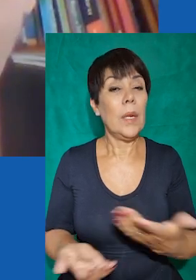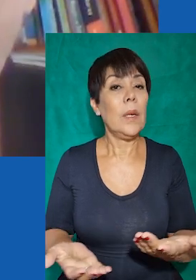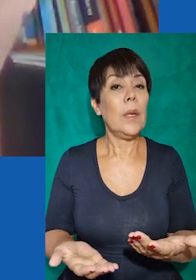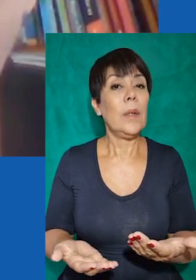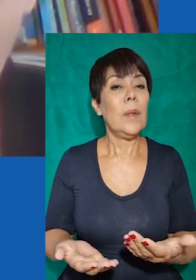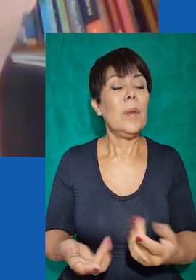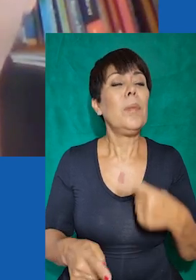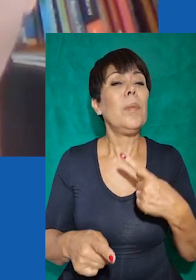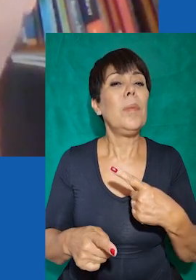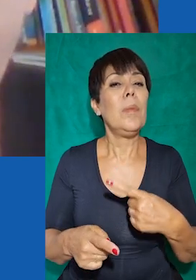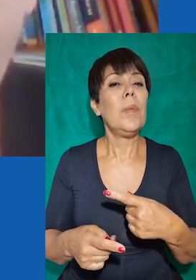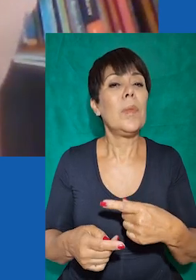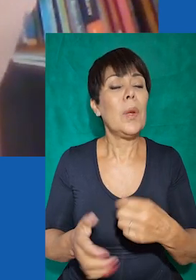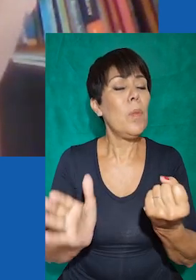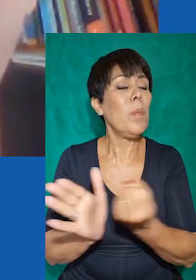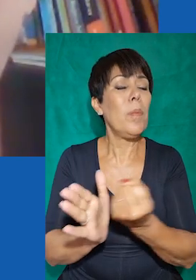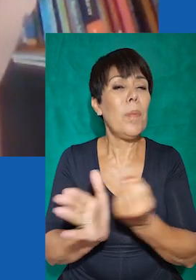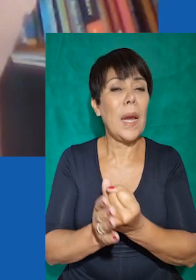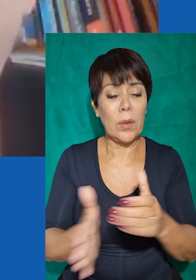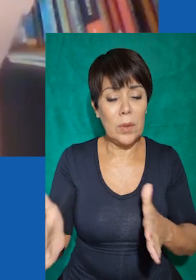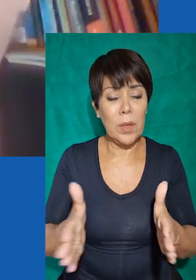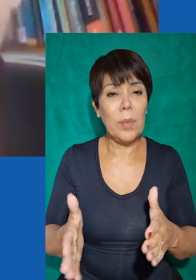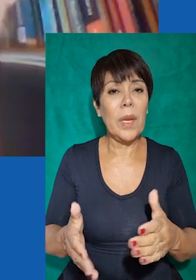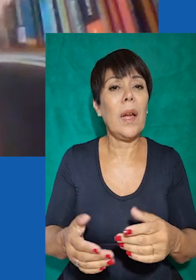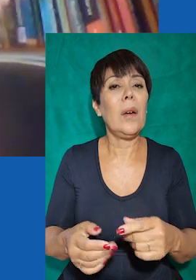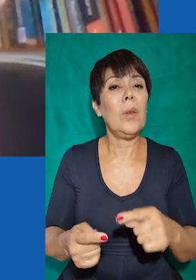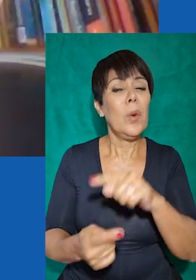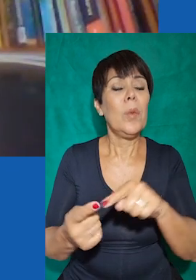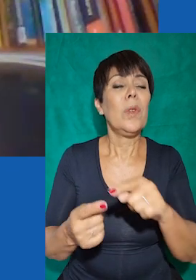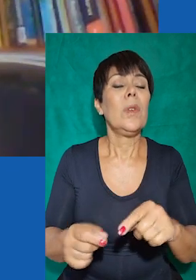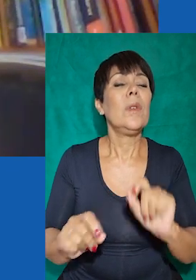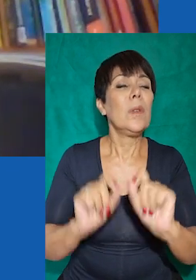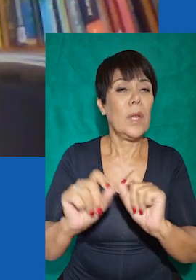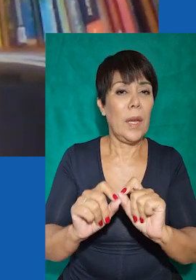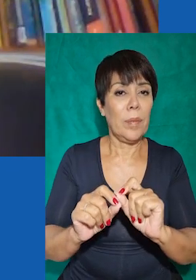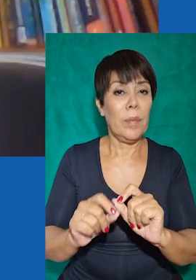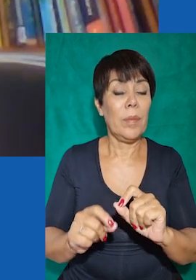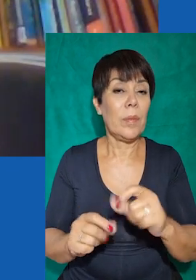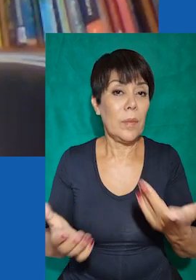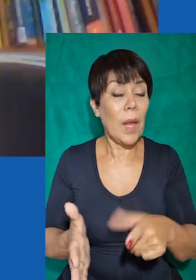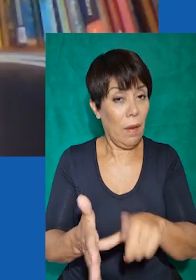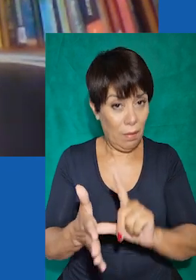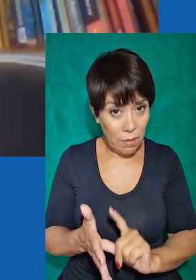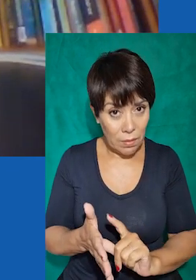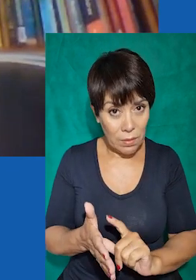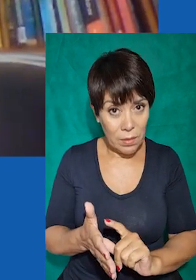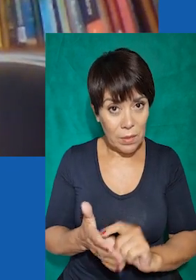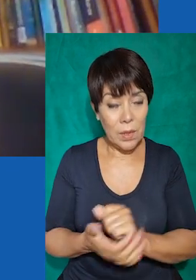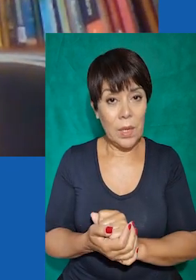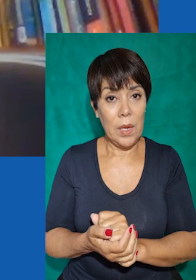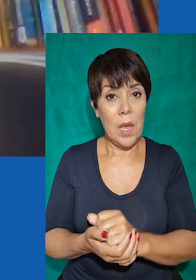então, para que serve o marco temporal? Serve para justamente negar. Bom, antes de mais